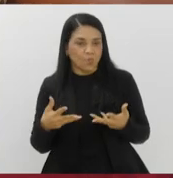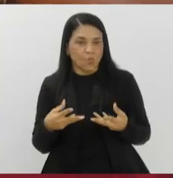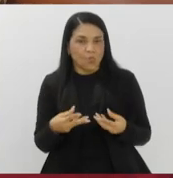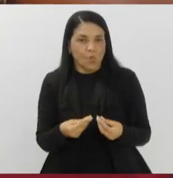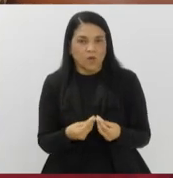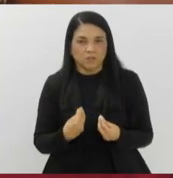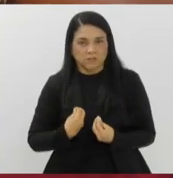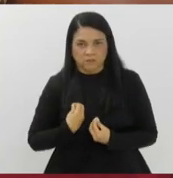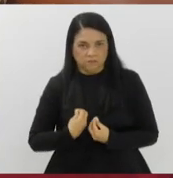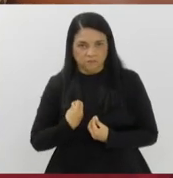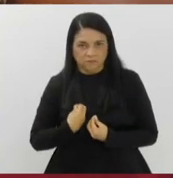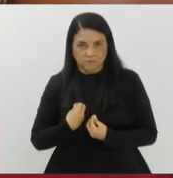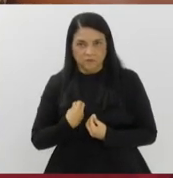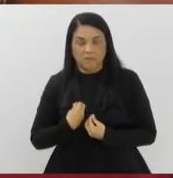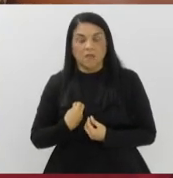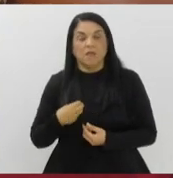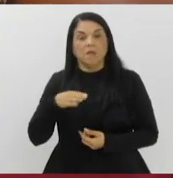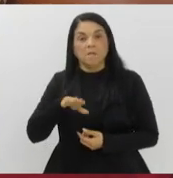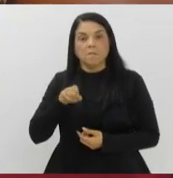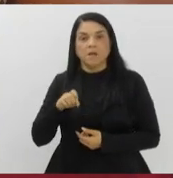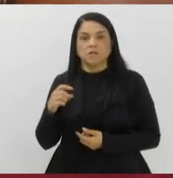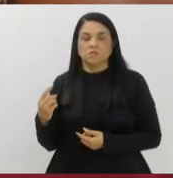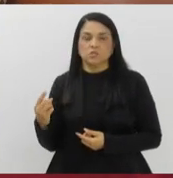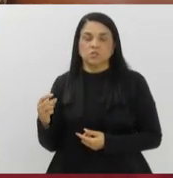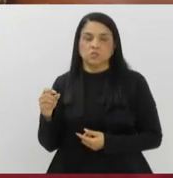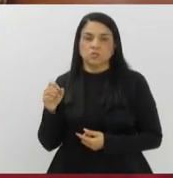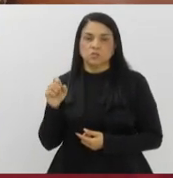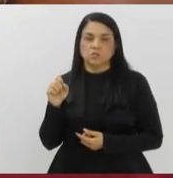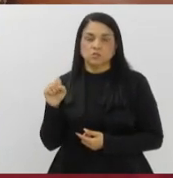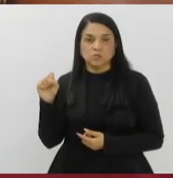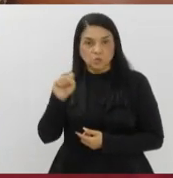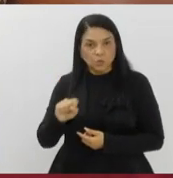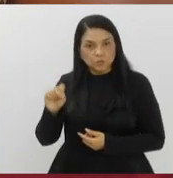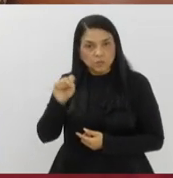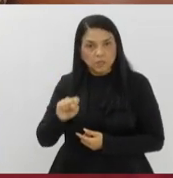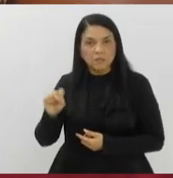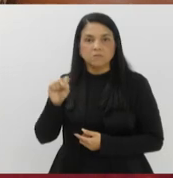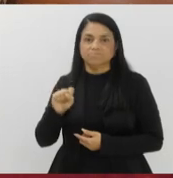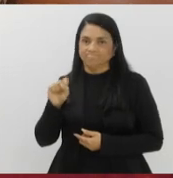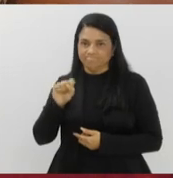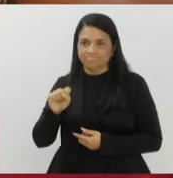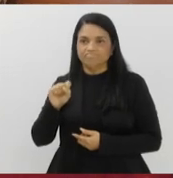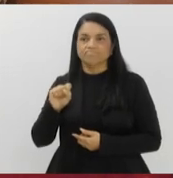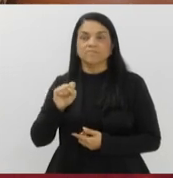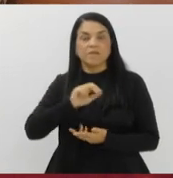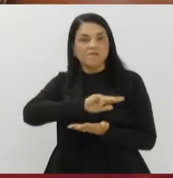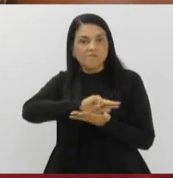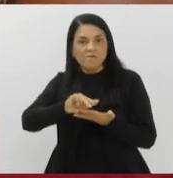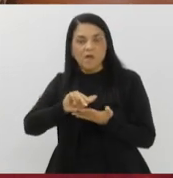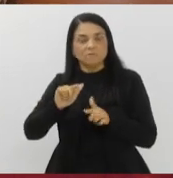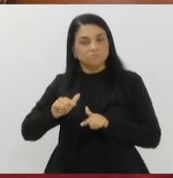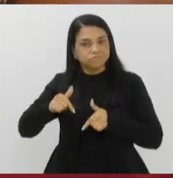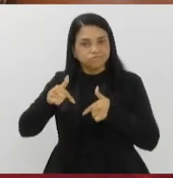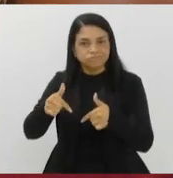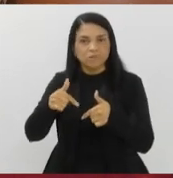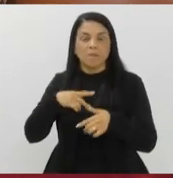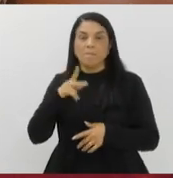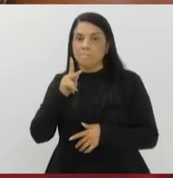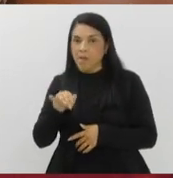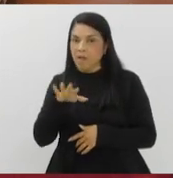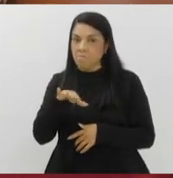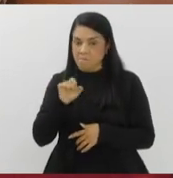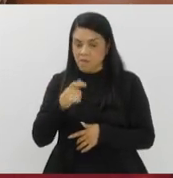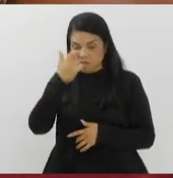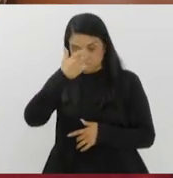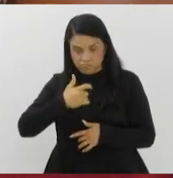vida, a gente é mãe solo, e nisso a gente tem que fazer várias funções. Além de ser pai e mãe, a gente